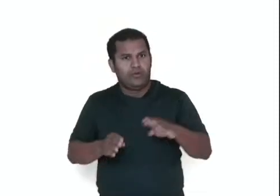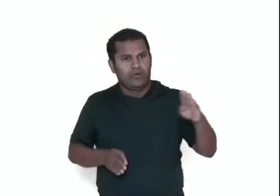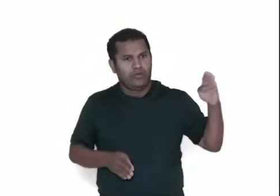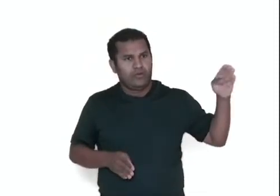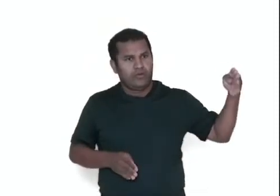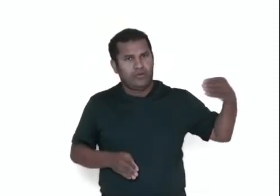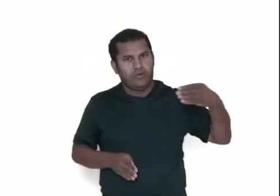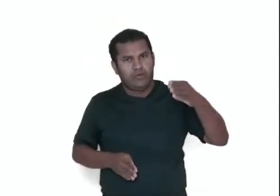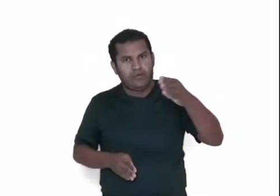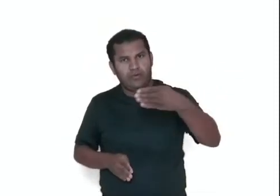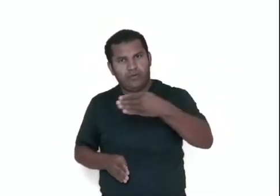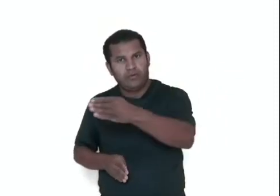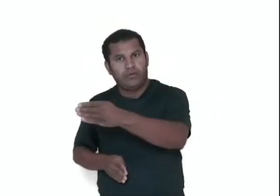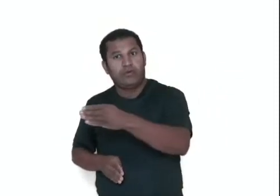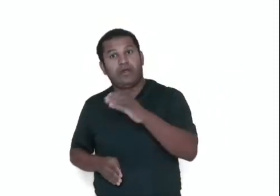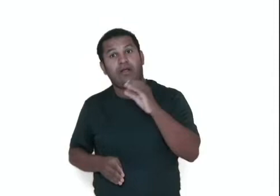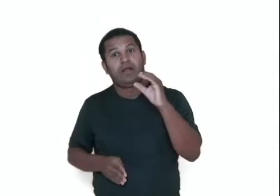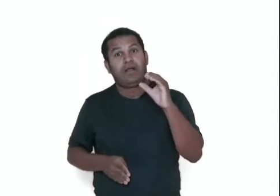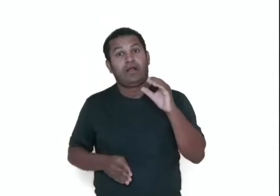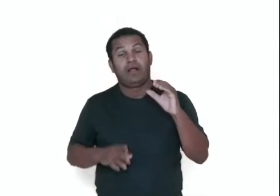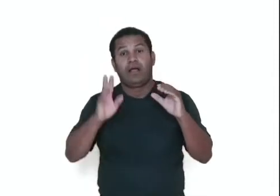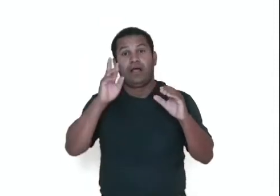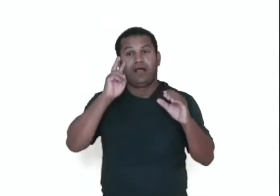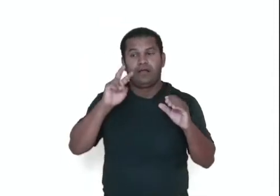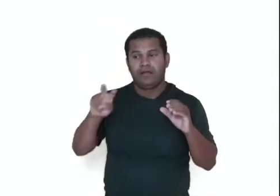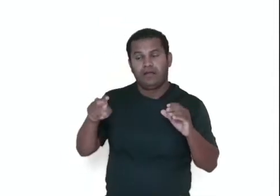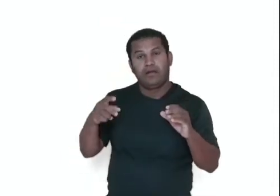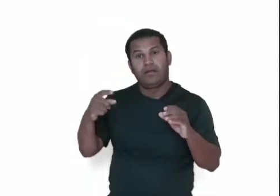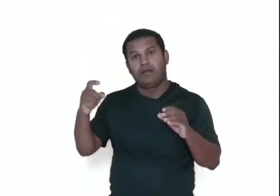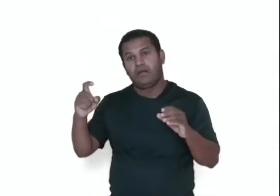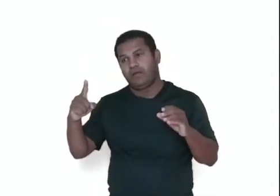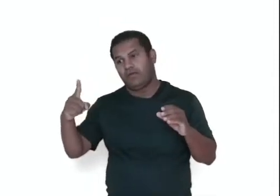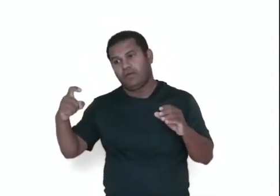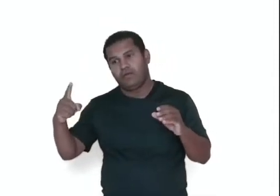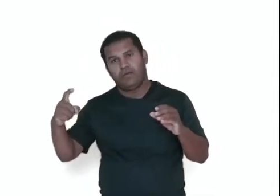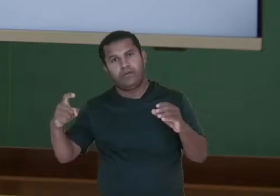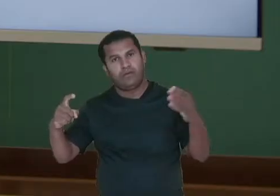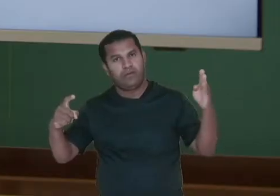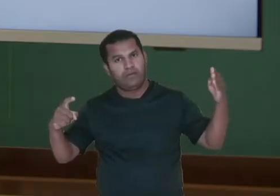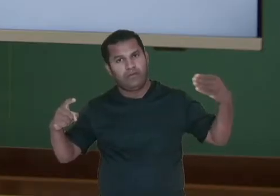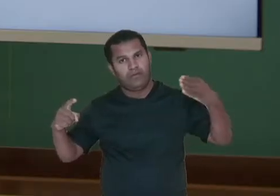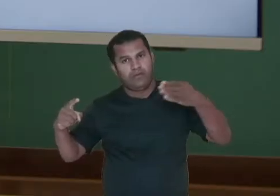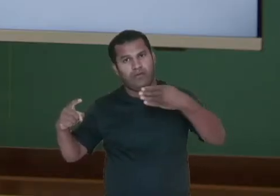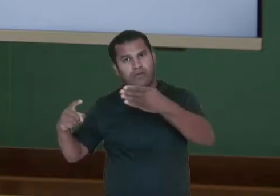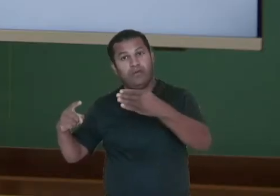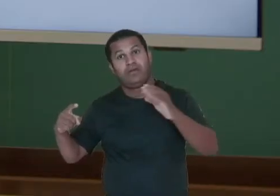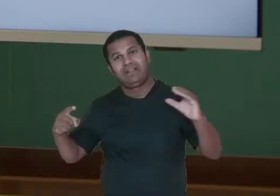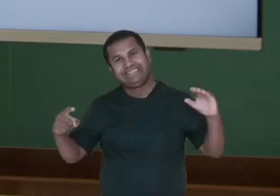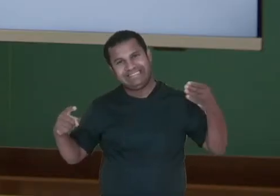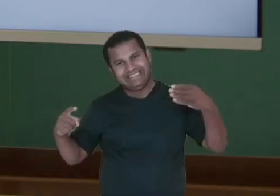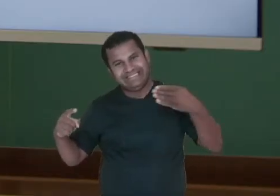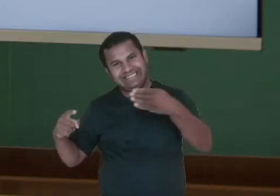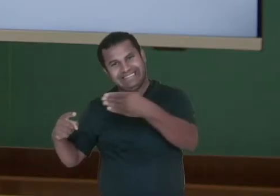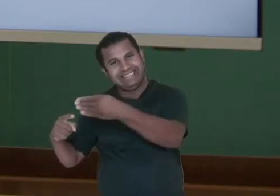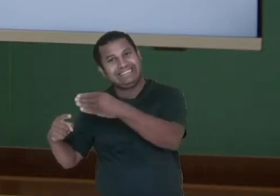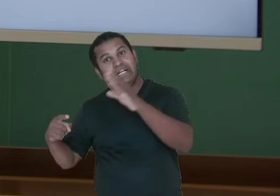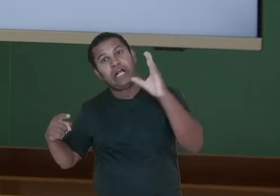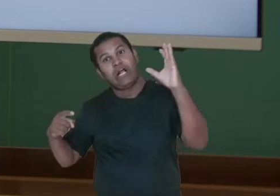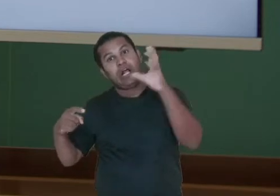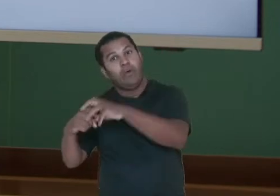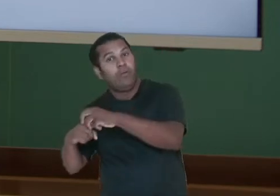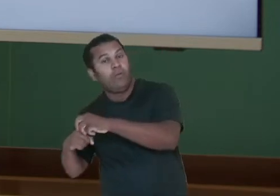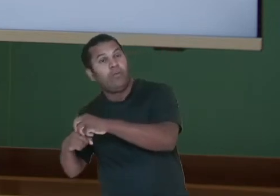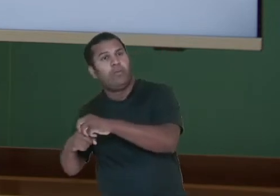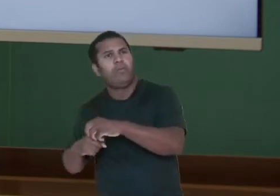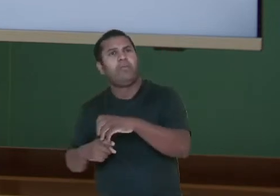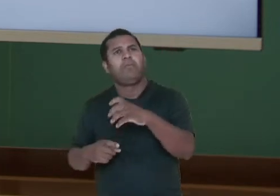repouso. Determine a velocidade do conjunto após o momento em que a presa foi devorada. Então eu